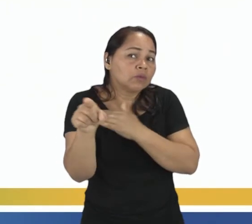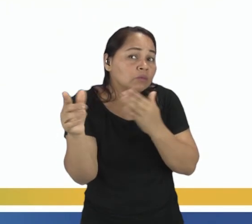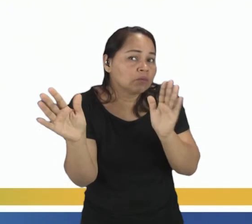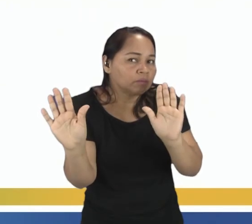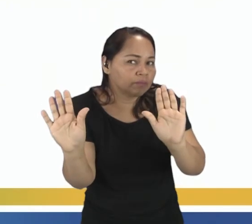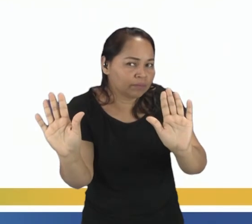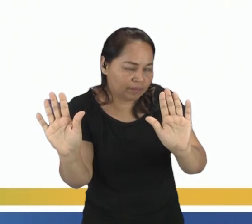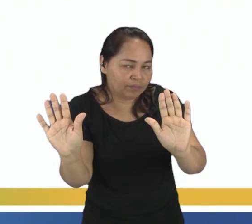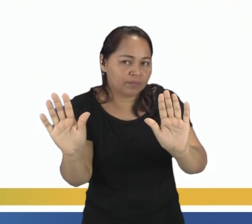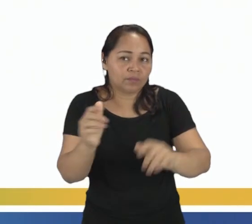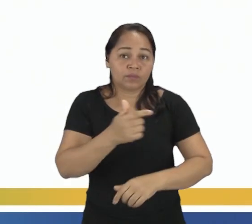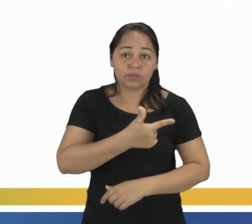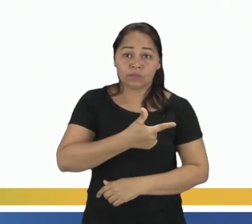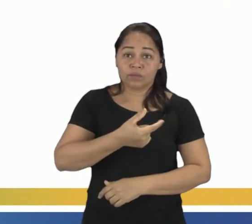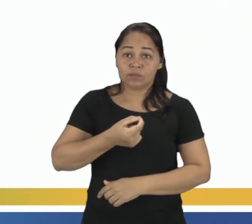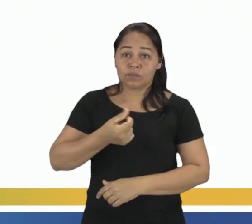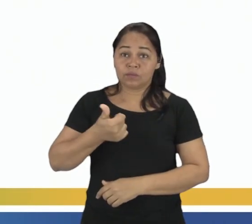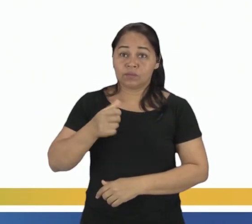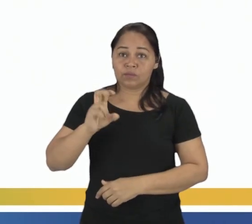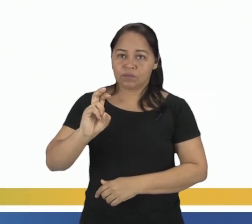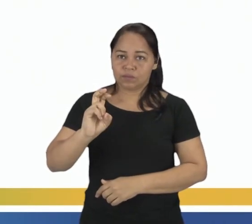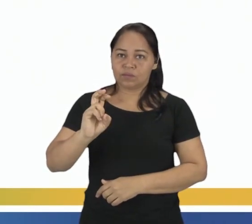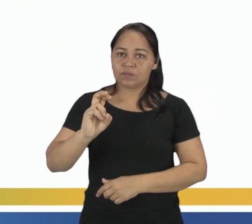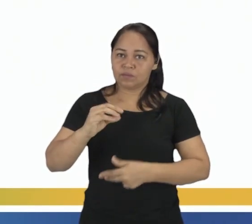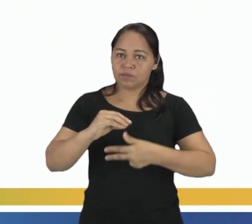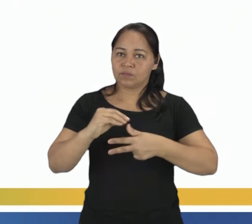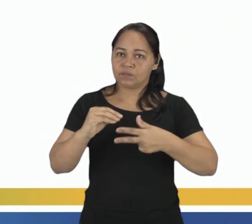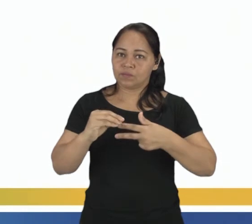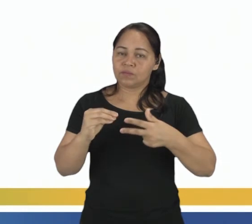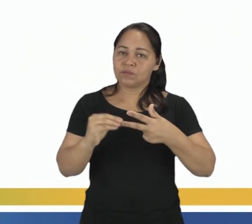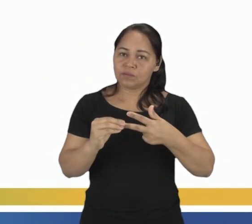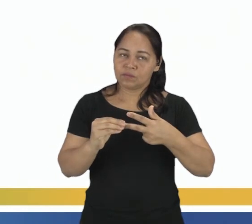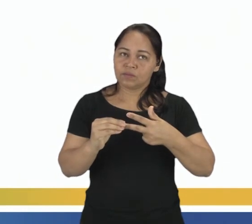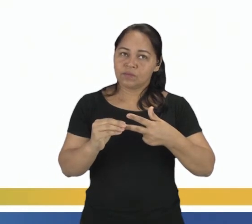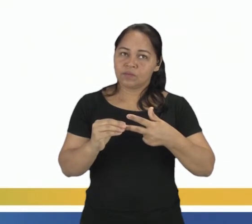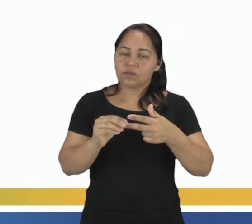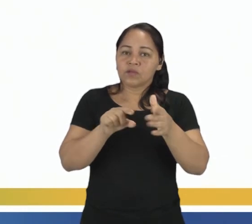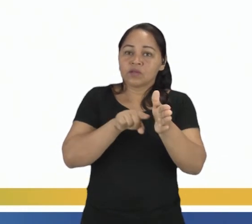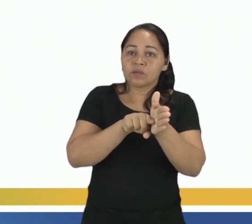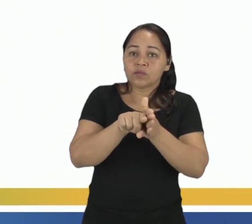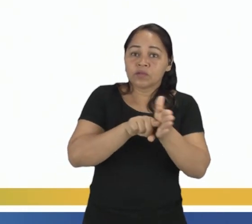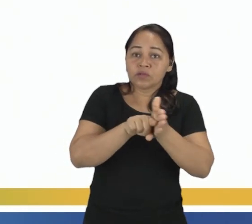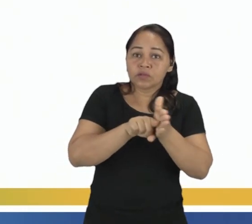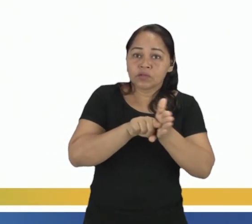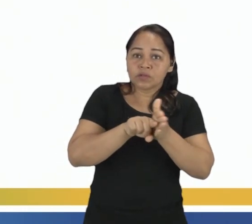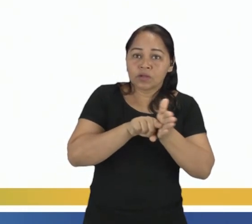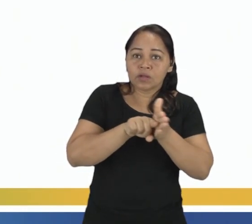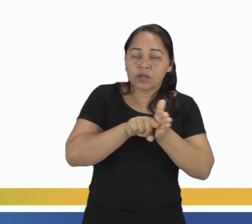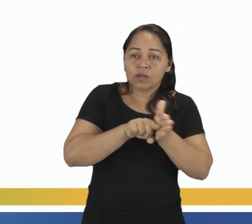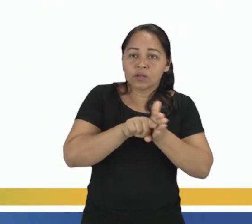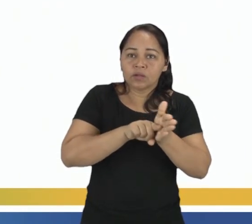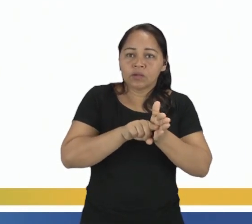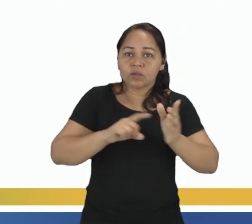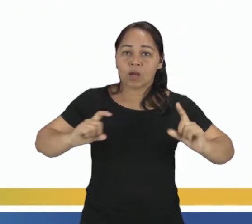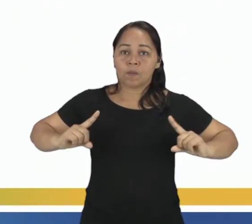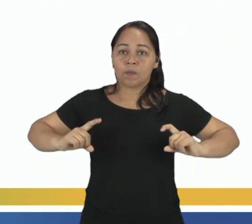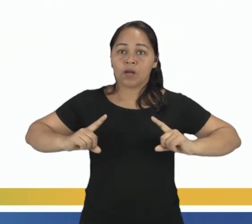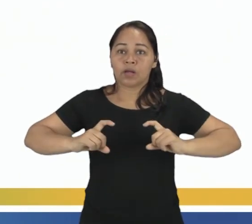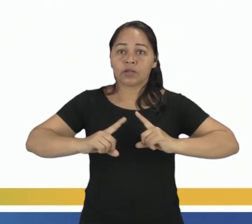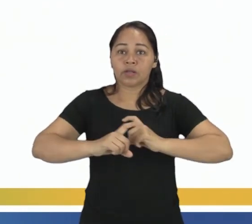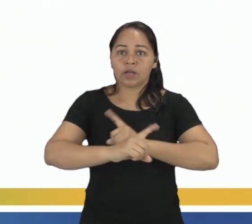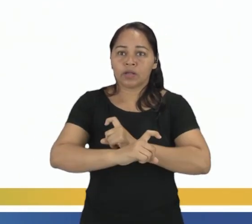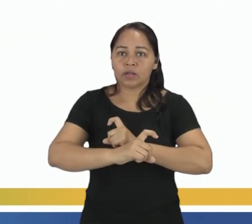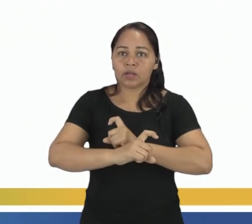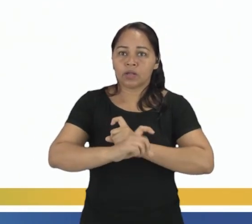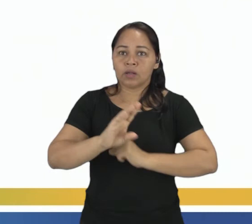Bem, no Enem de 2015, ele fala que um estudante está pesquisando o desenvolvimento de certo tipo de bactéria. Para